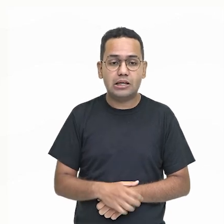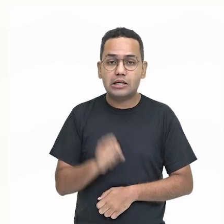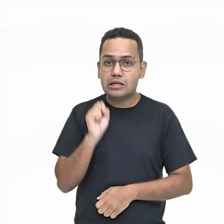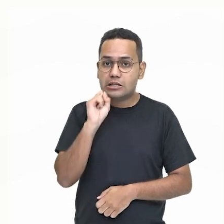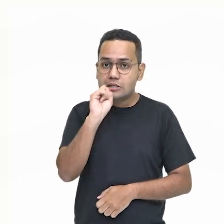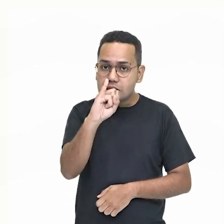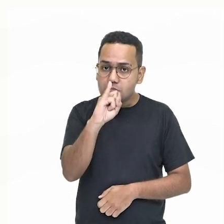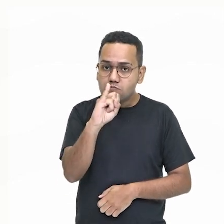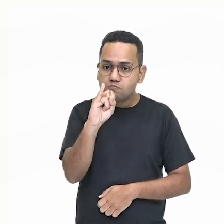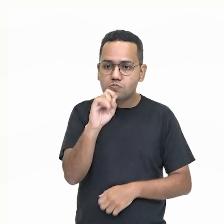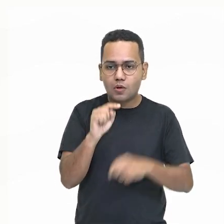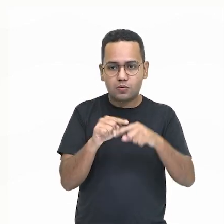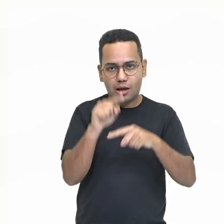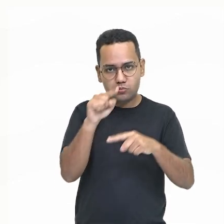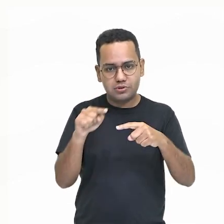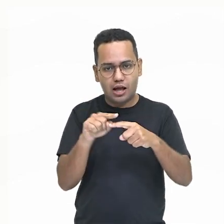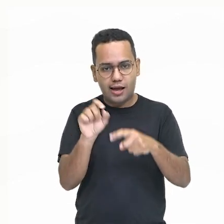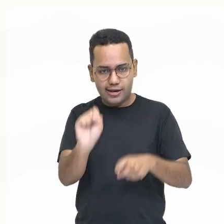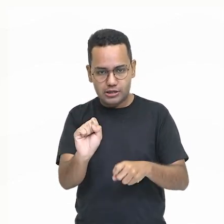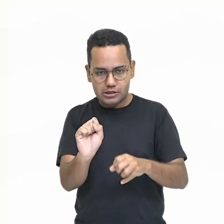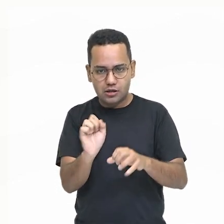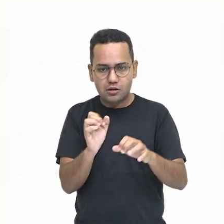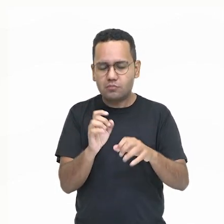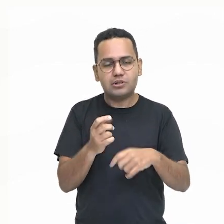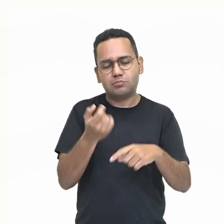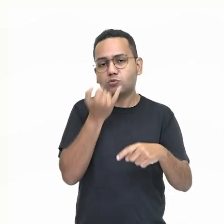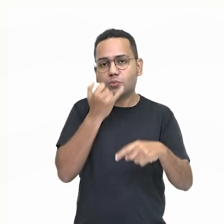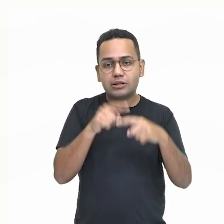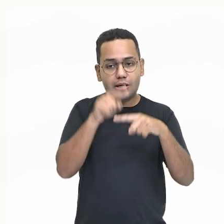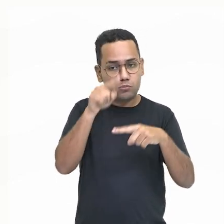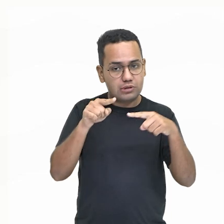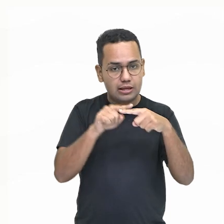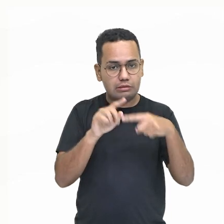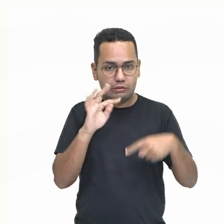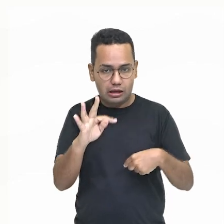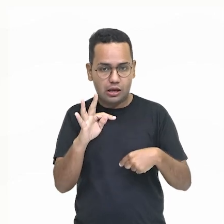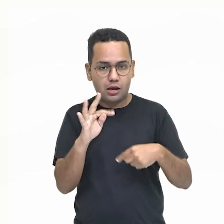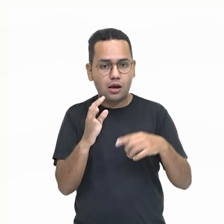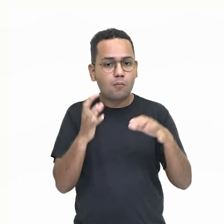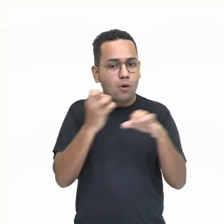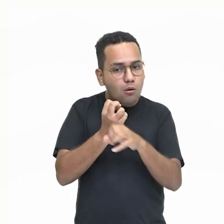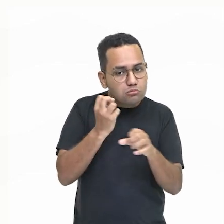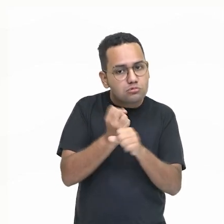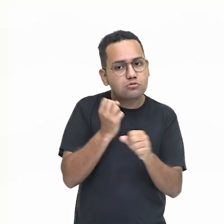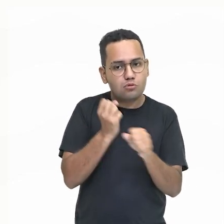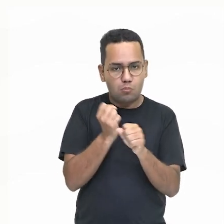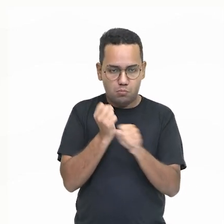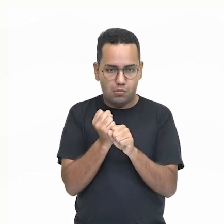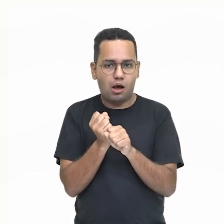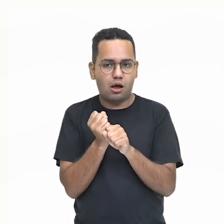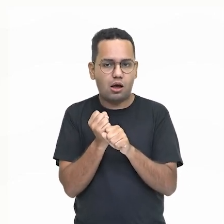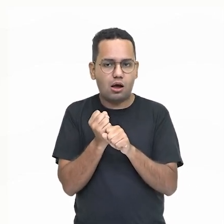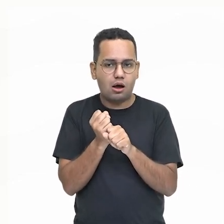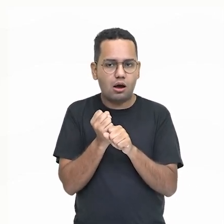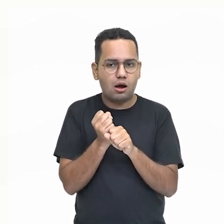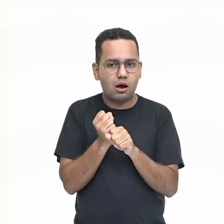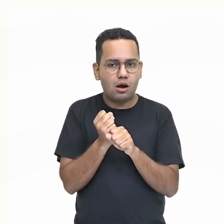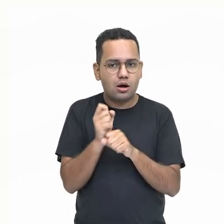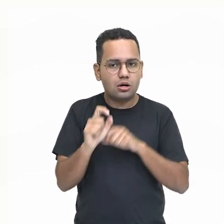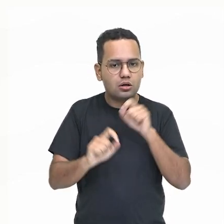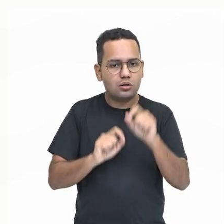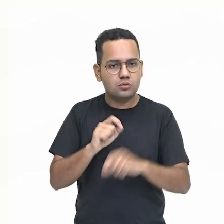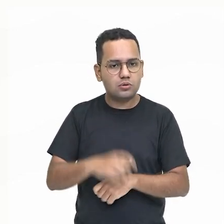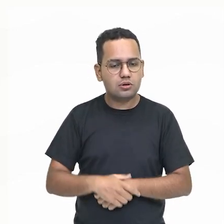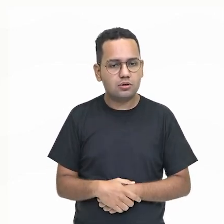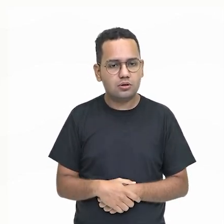tempo esse tempo ele corre durante o movimento né eu não saio de um lugar e vou pro outro ao mesmo no